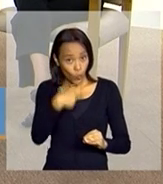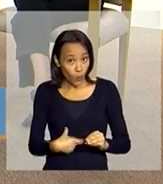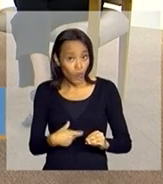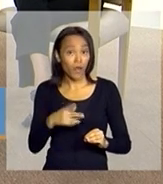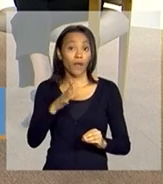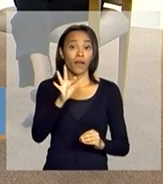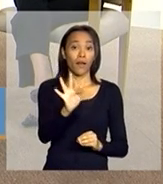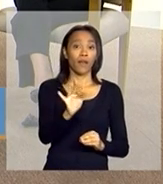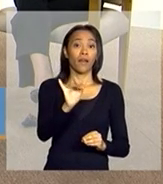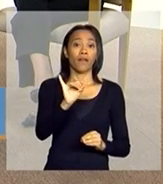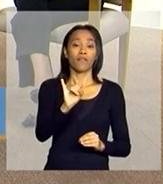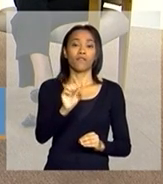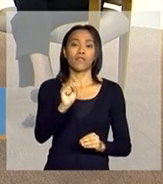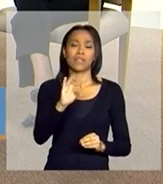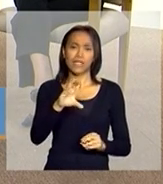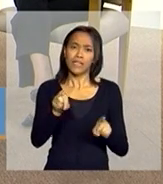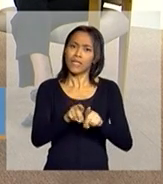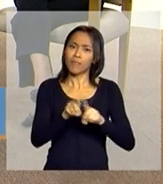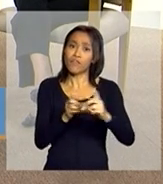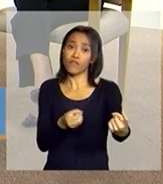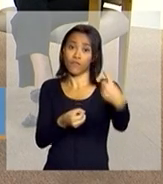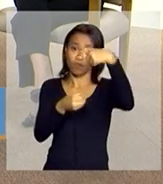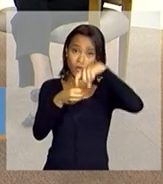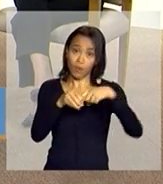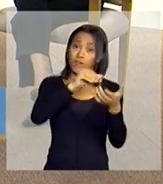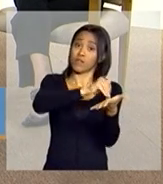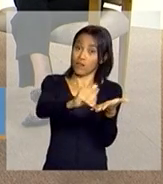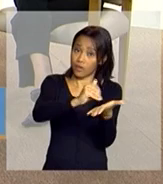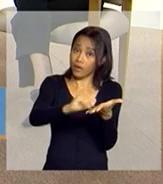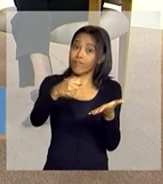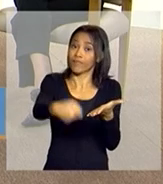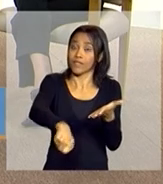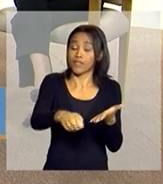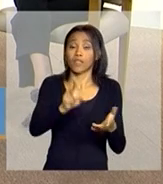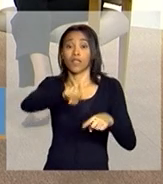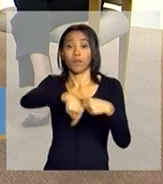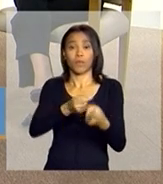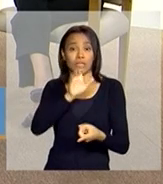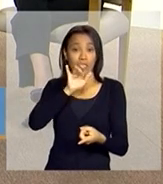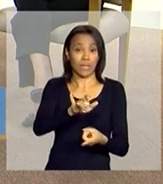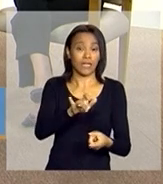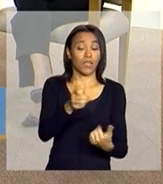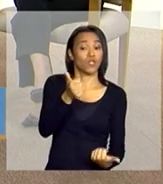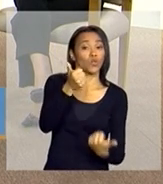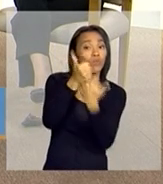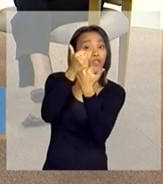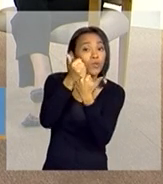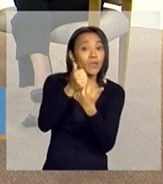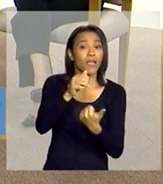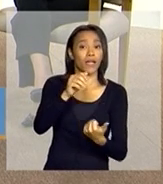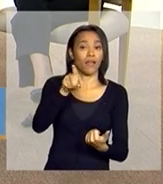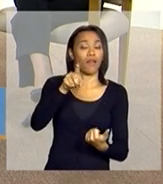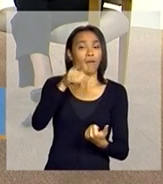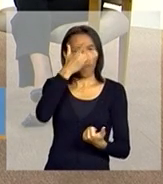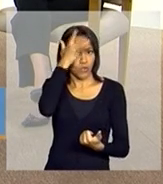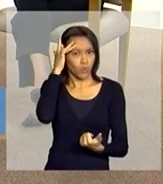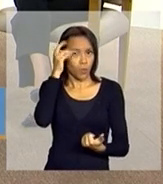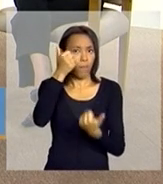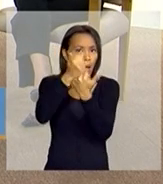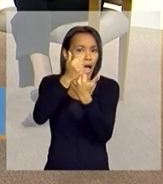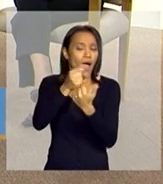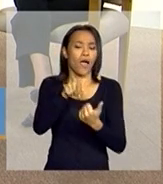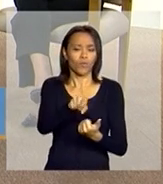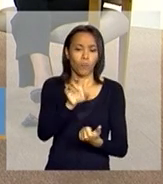secretaria o administrador titular acesso msa Clique na opção substituir adjunto e realiza o